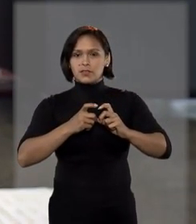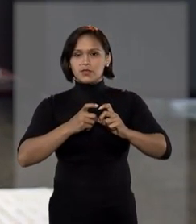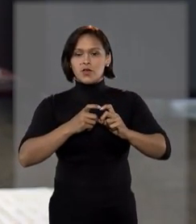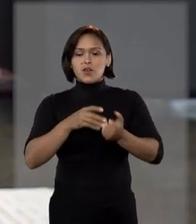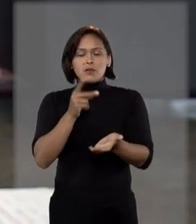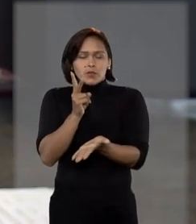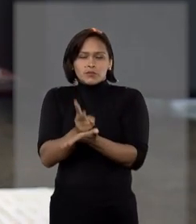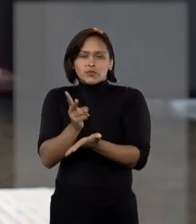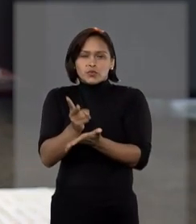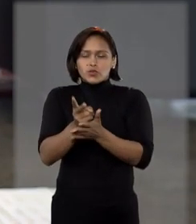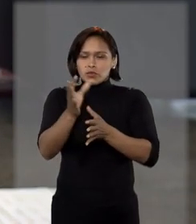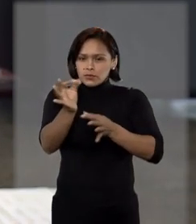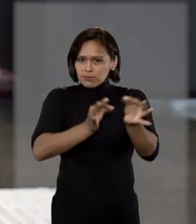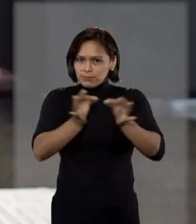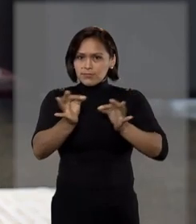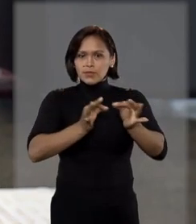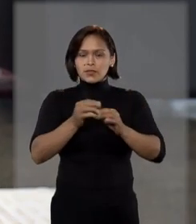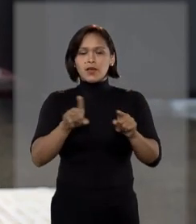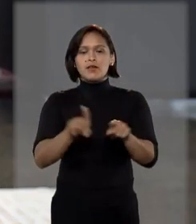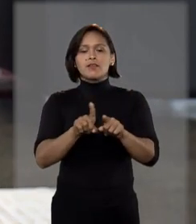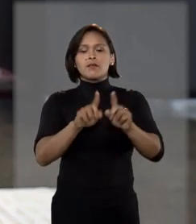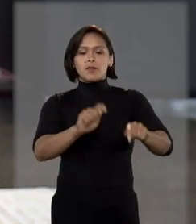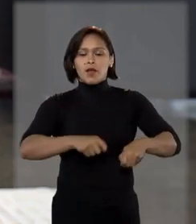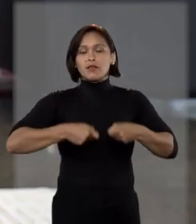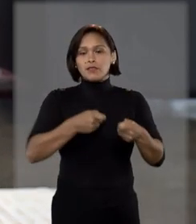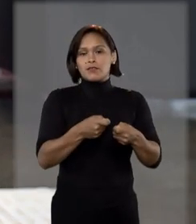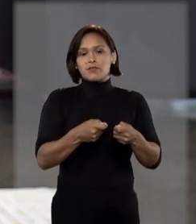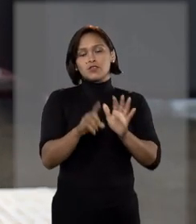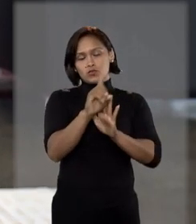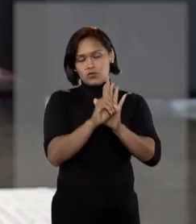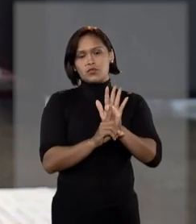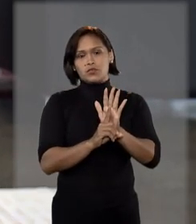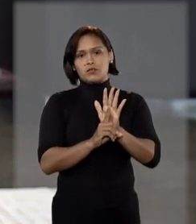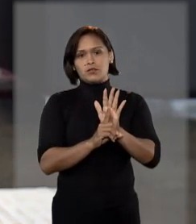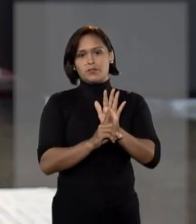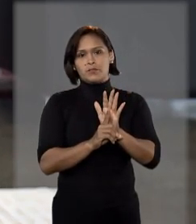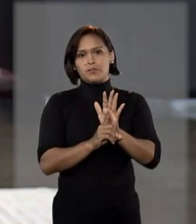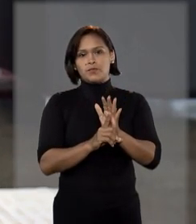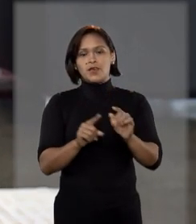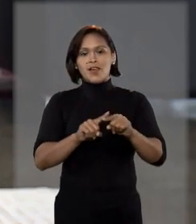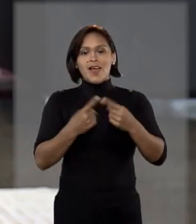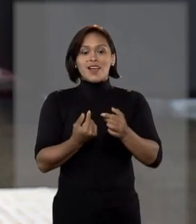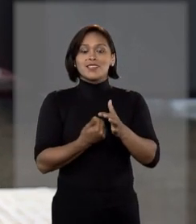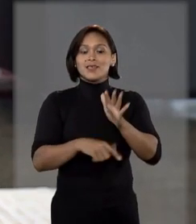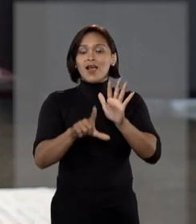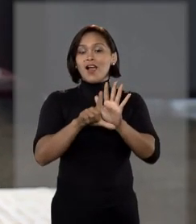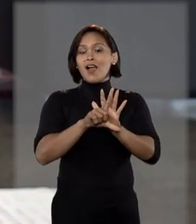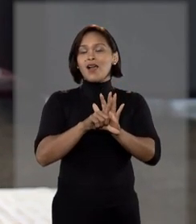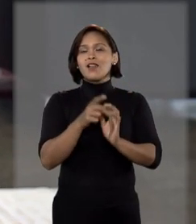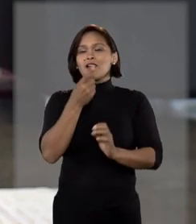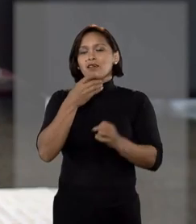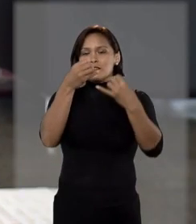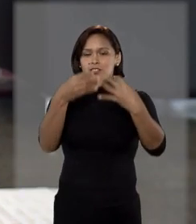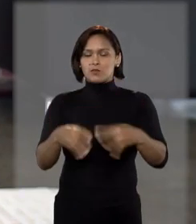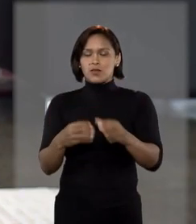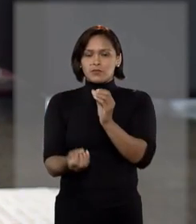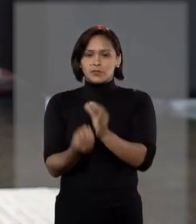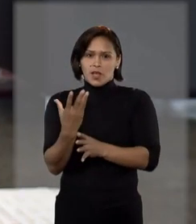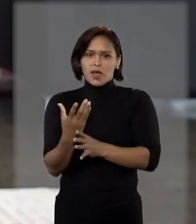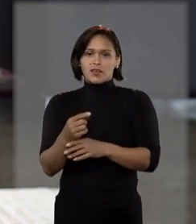para proceder à regulação e à defesa desses direitos. Assim, a lei prevê a